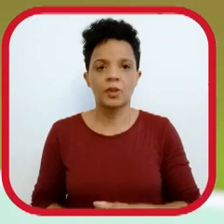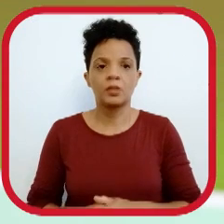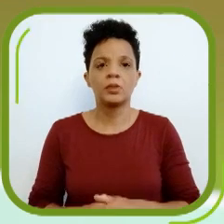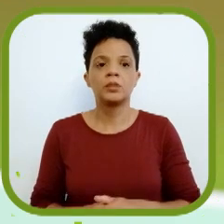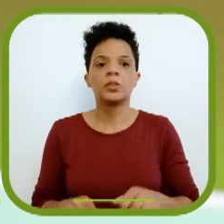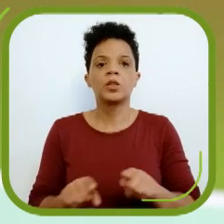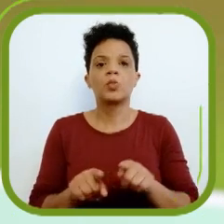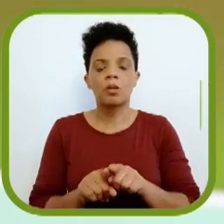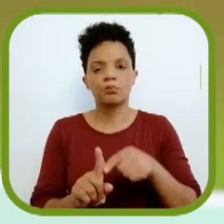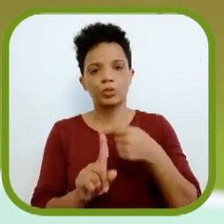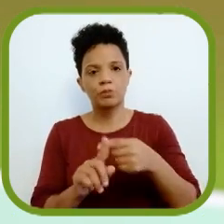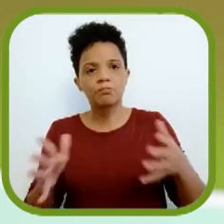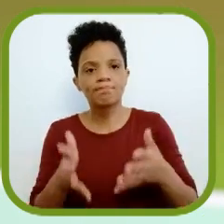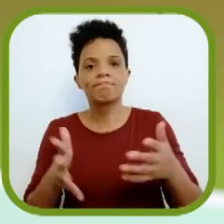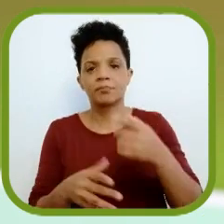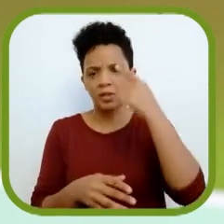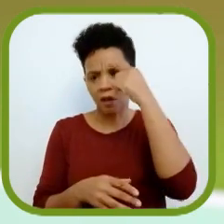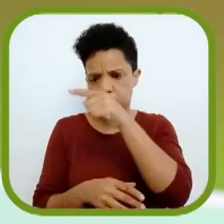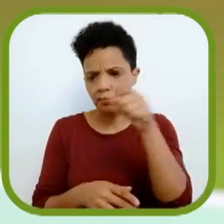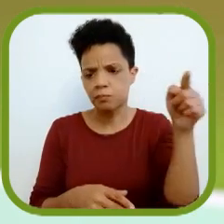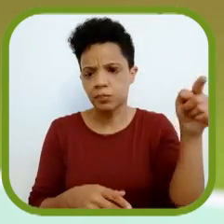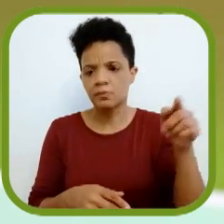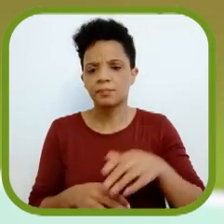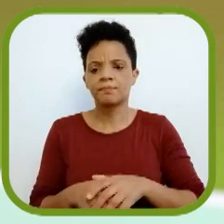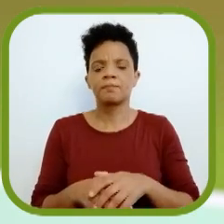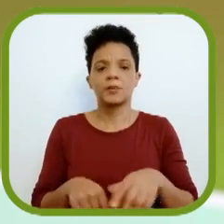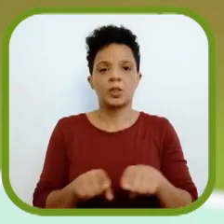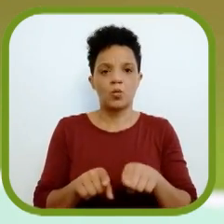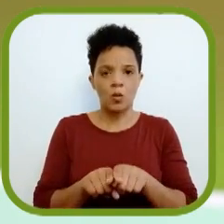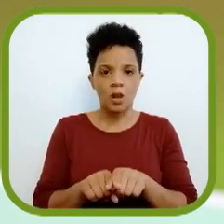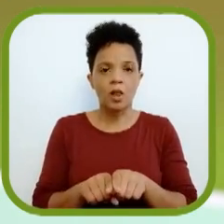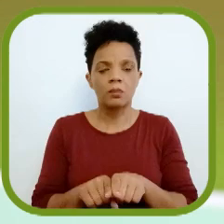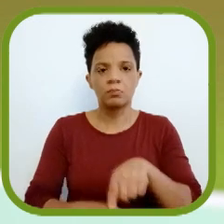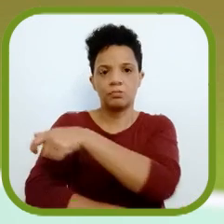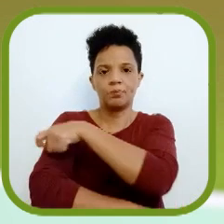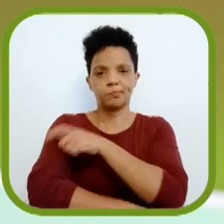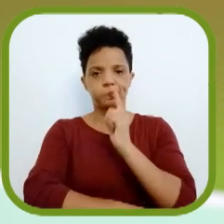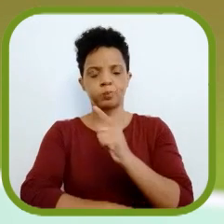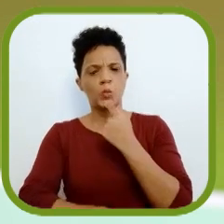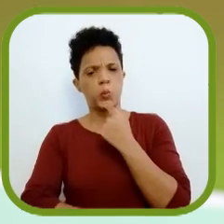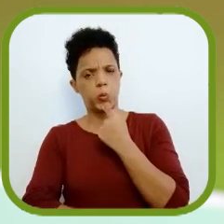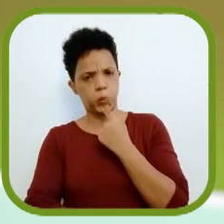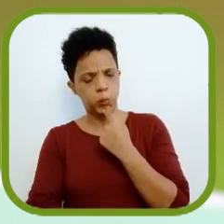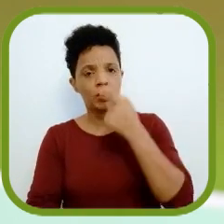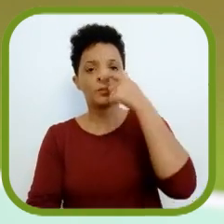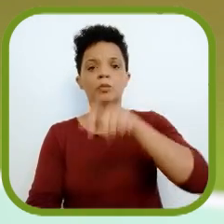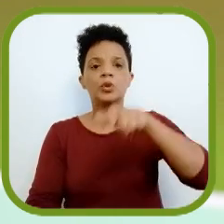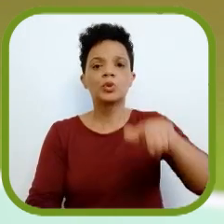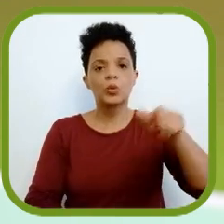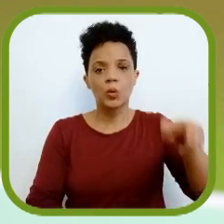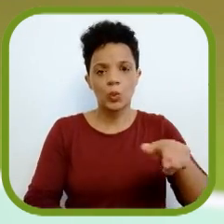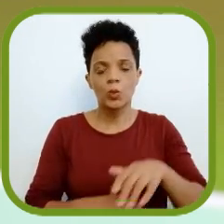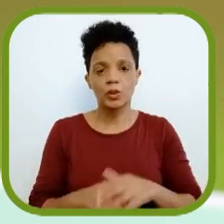ideia é dar discriminação positiva. Enfim, é sabido que há uma sobre-representação enorme